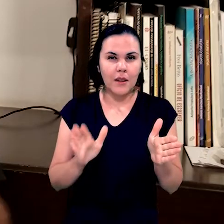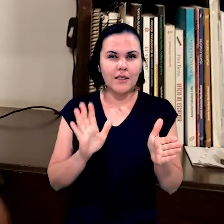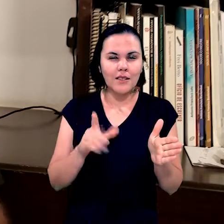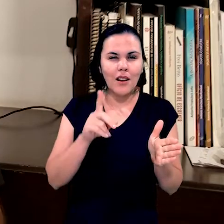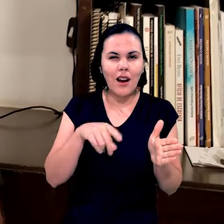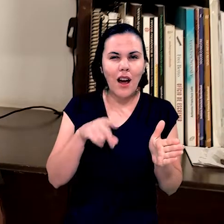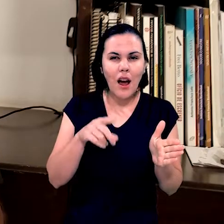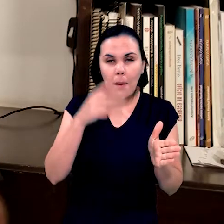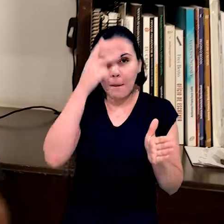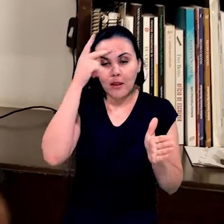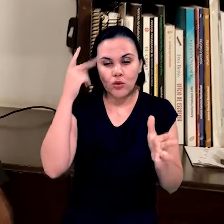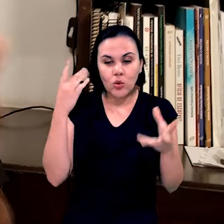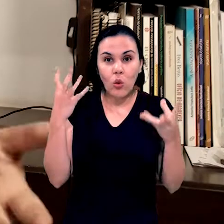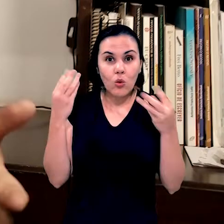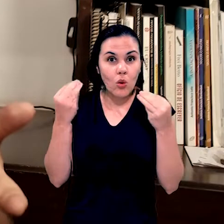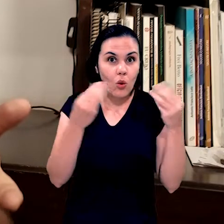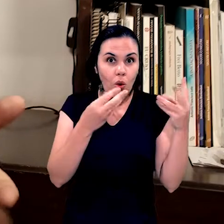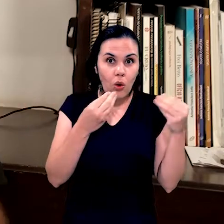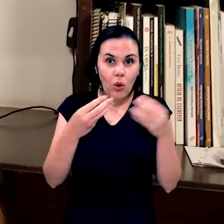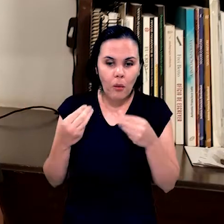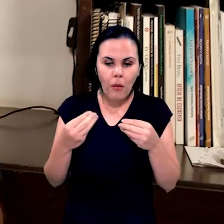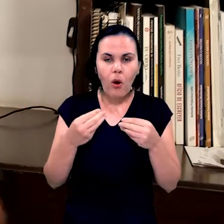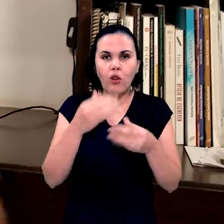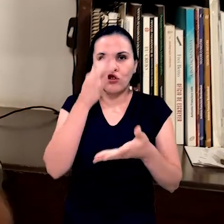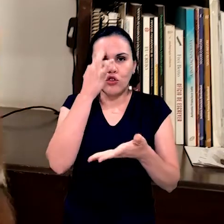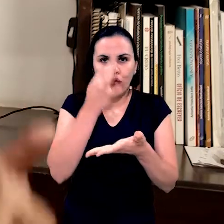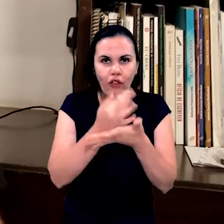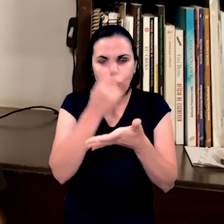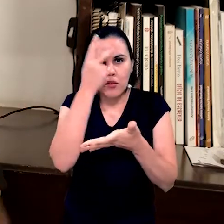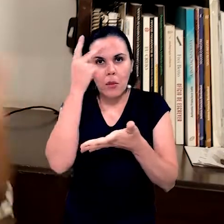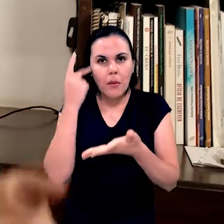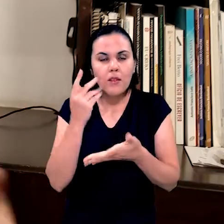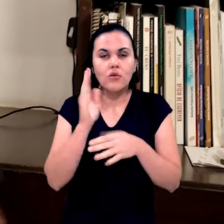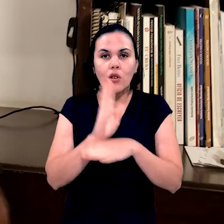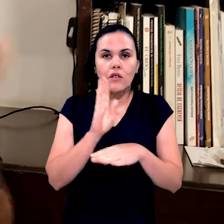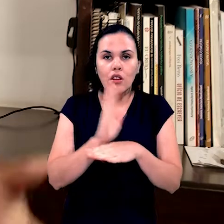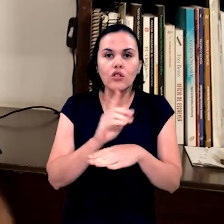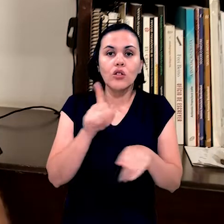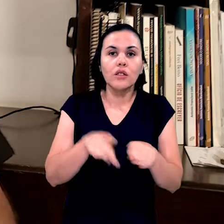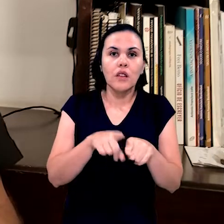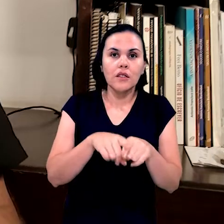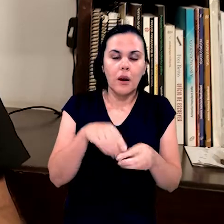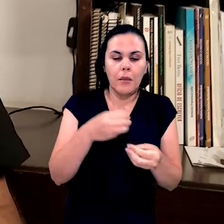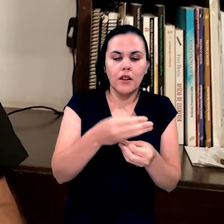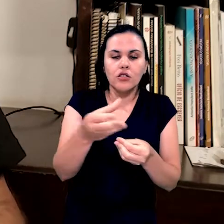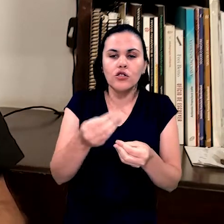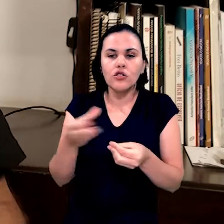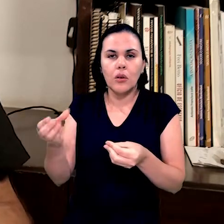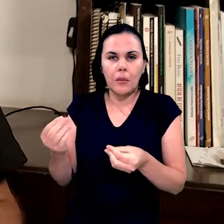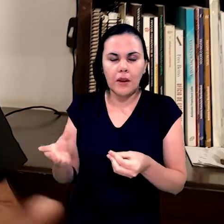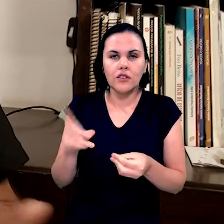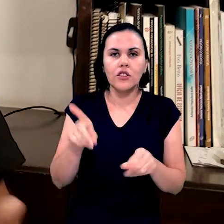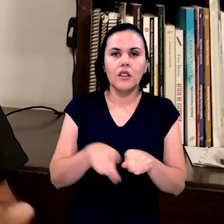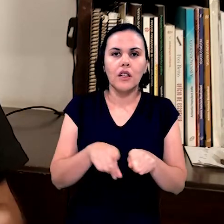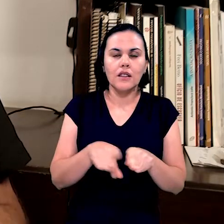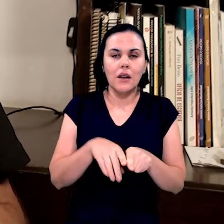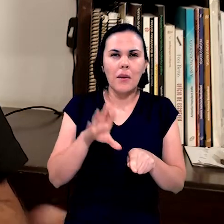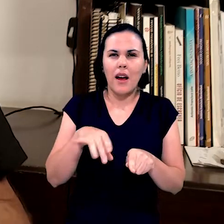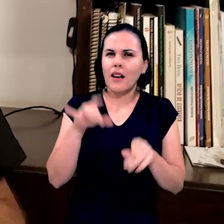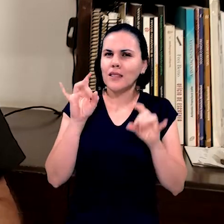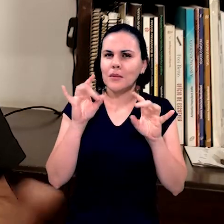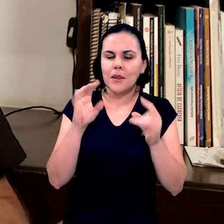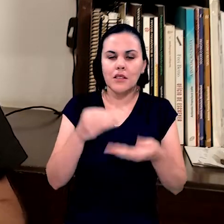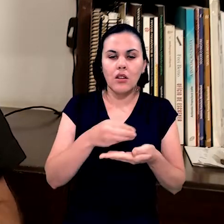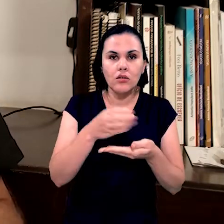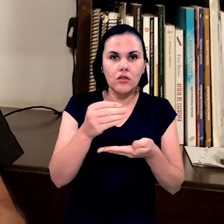só de um grande mutirão, que a gente costuma dizer, de fé, de acreditar, de partilha, mas também essa essência